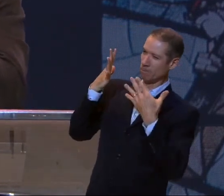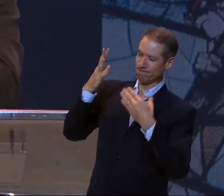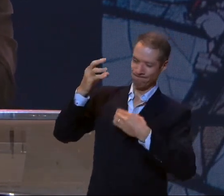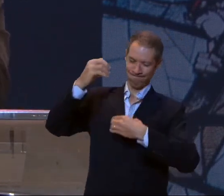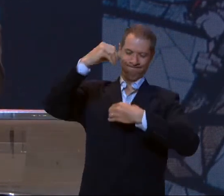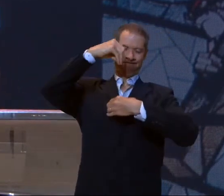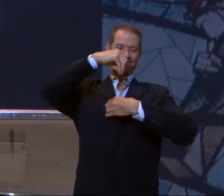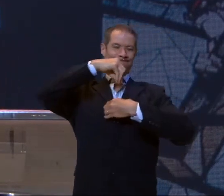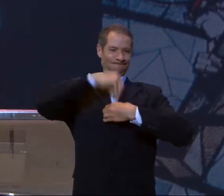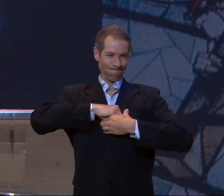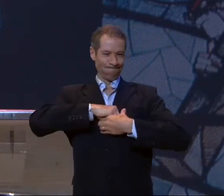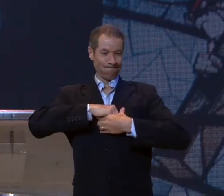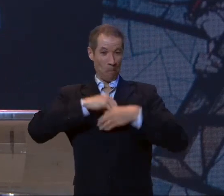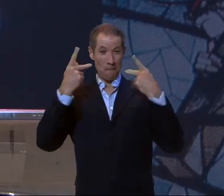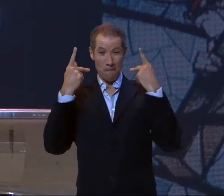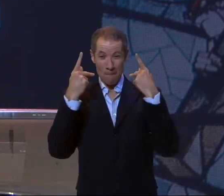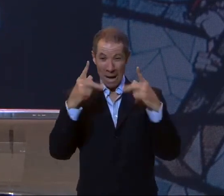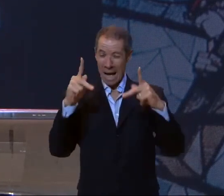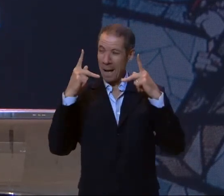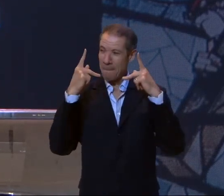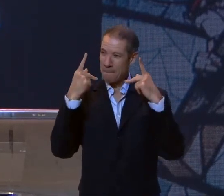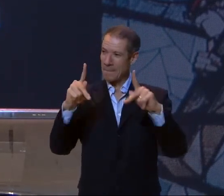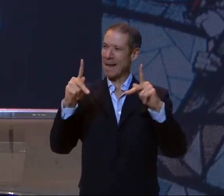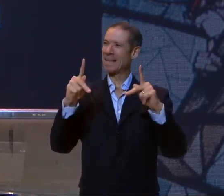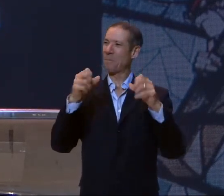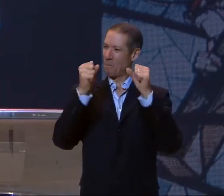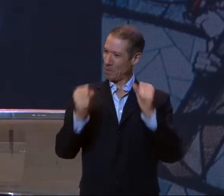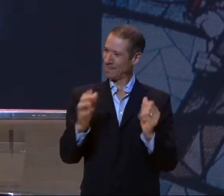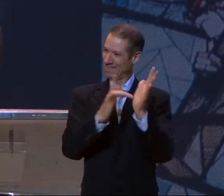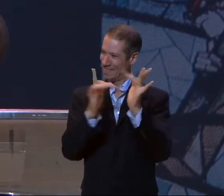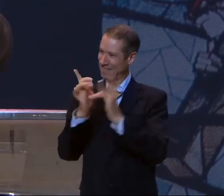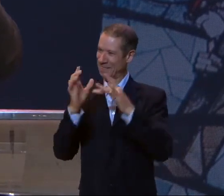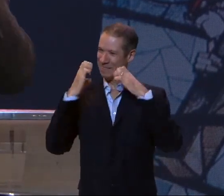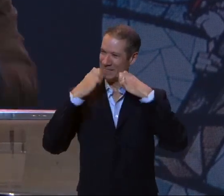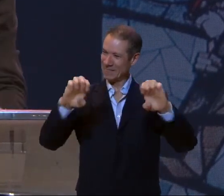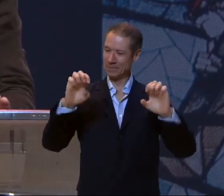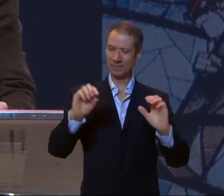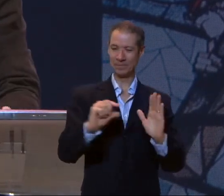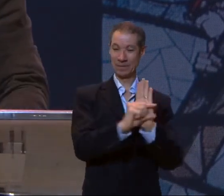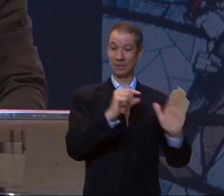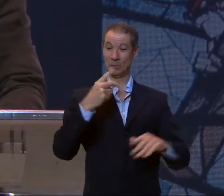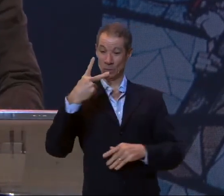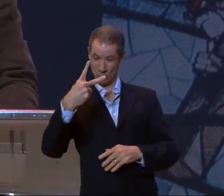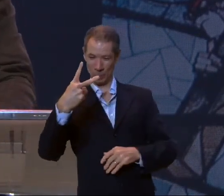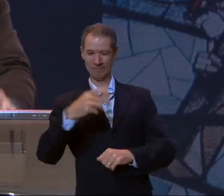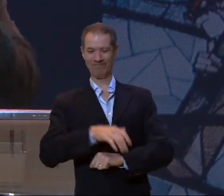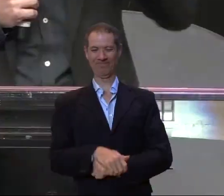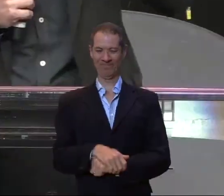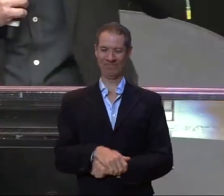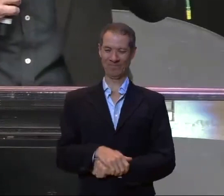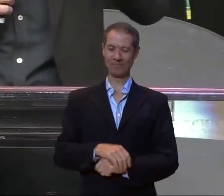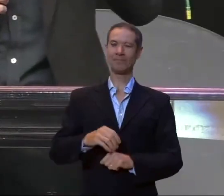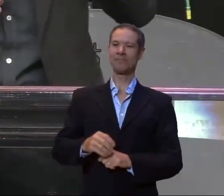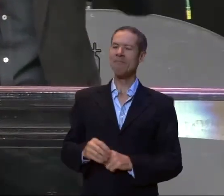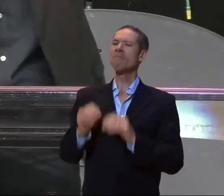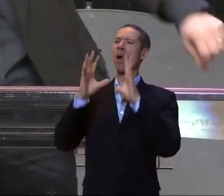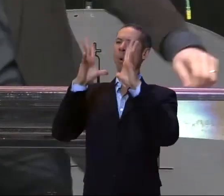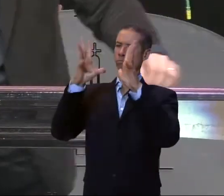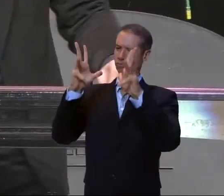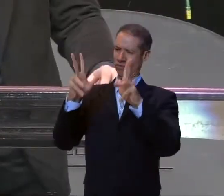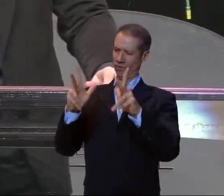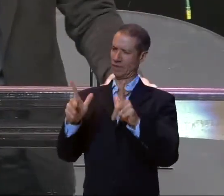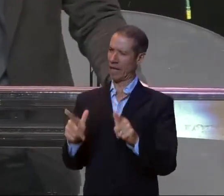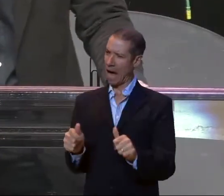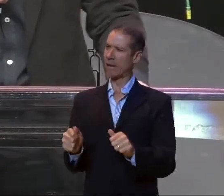carregamos quando pregamos o Evangelho. Eu quero ler um versículo 2 que diz: aos santos e fiéis irmãos